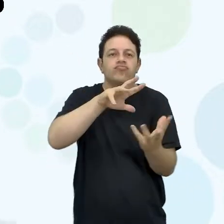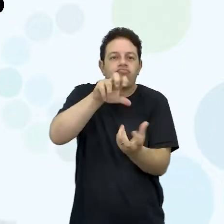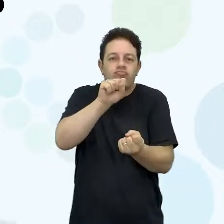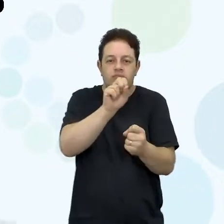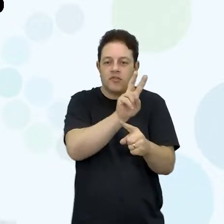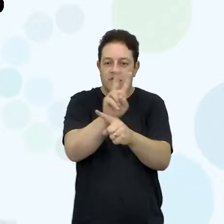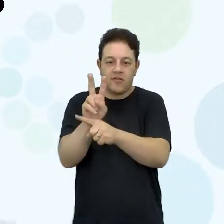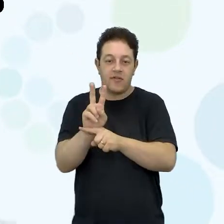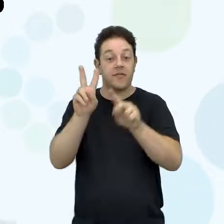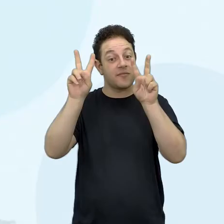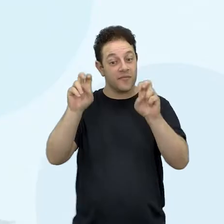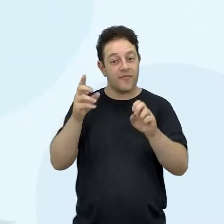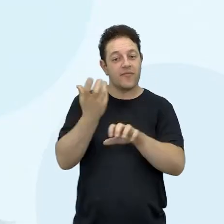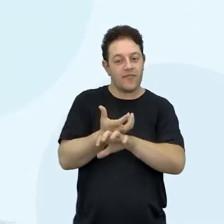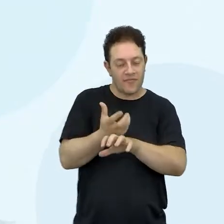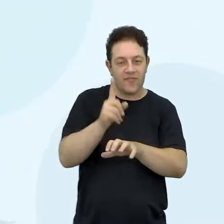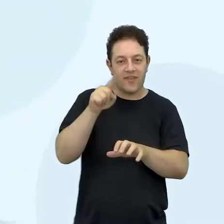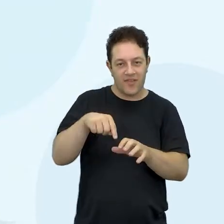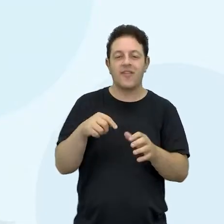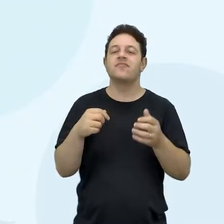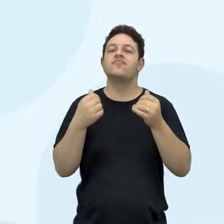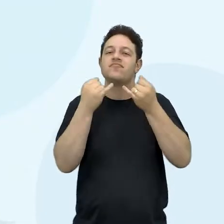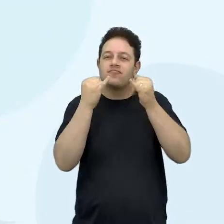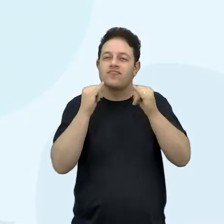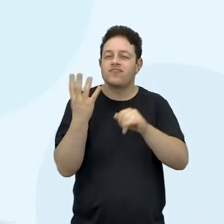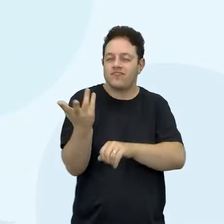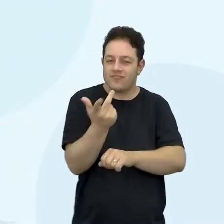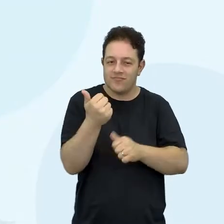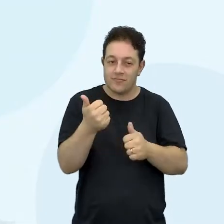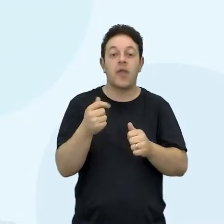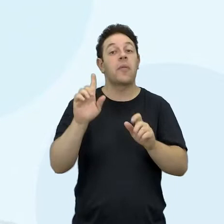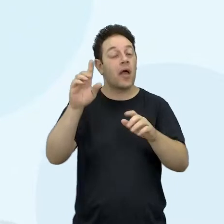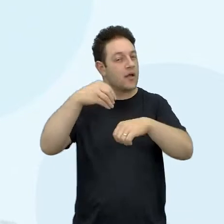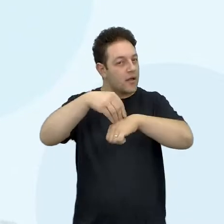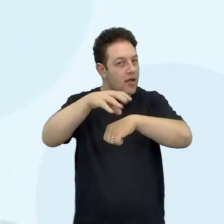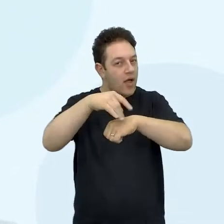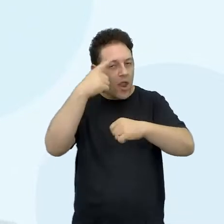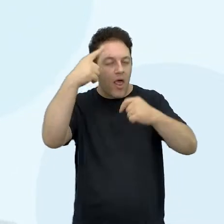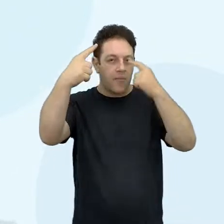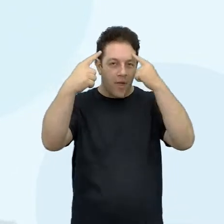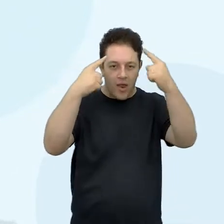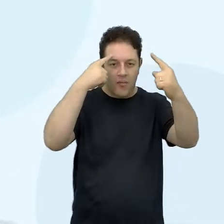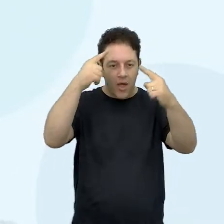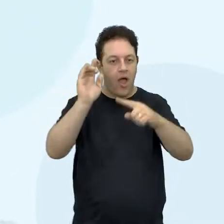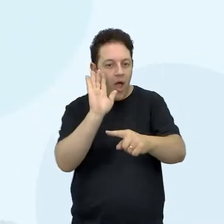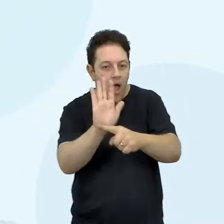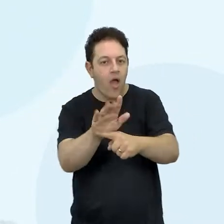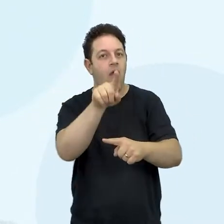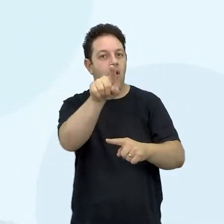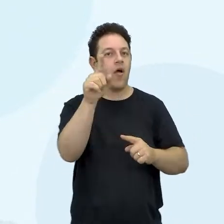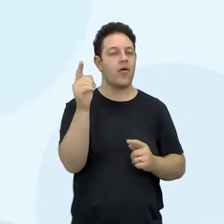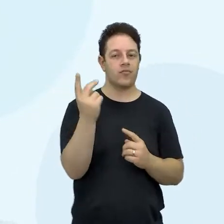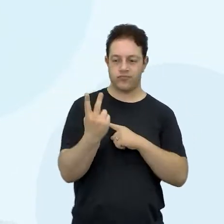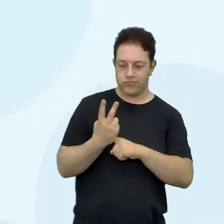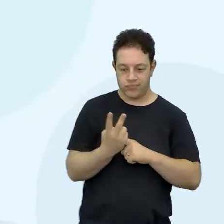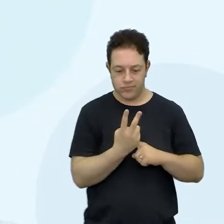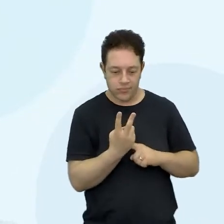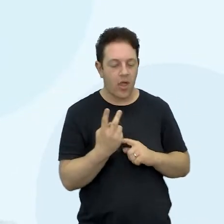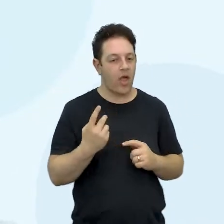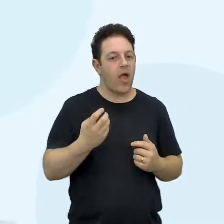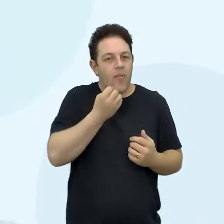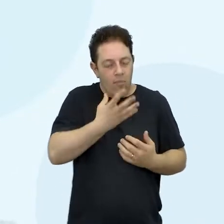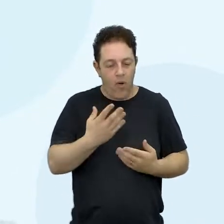quê? Eficiência energética. Aí, como sempre, a gente dá sempre alguns lembretes aqui e tal, para você se cuidar aí, para ter aquele